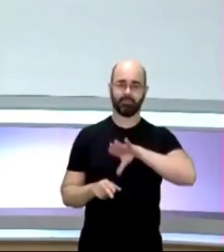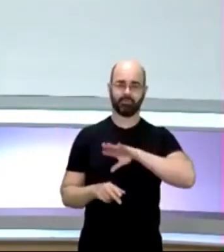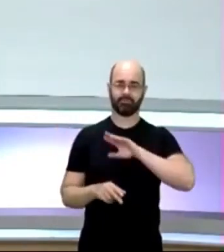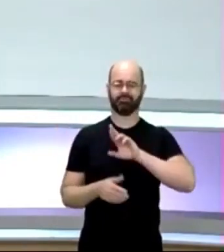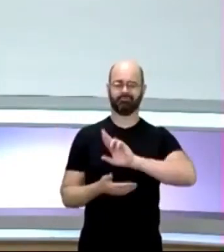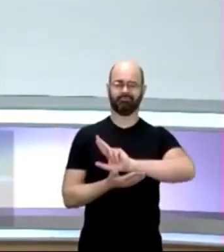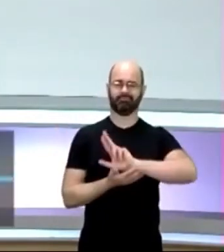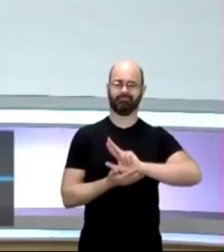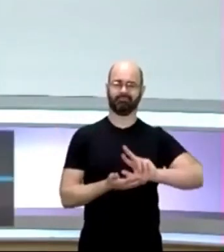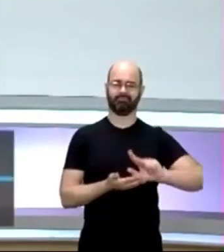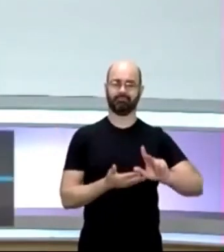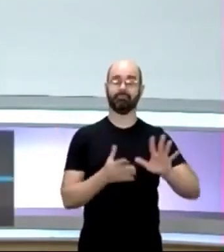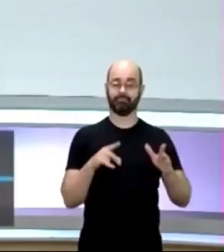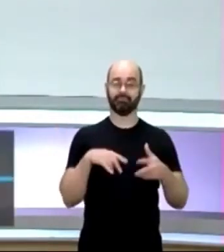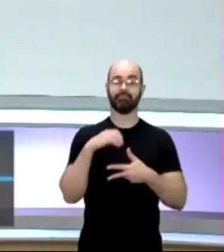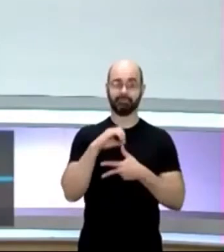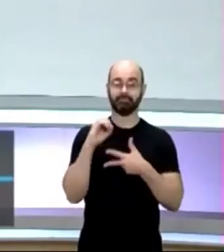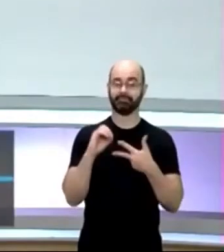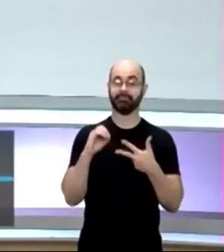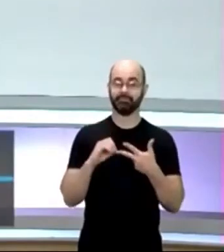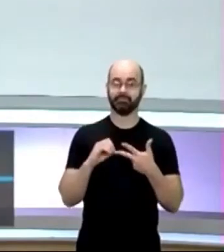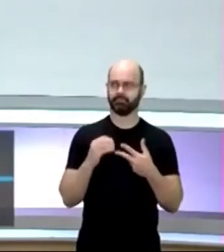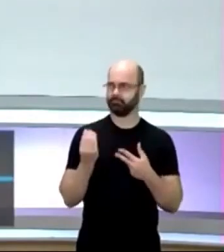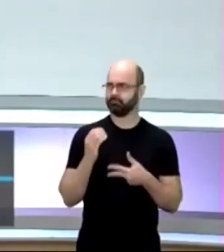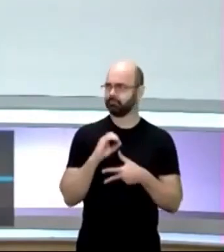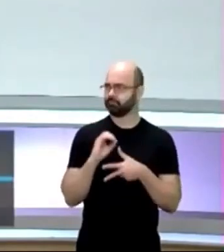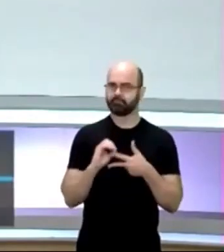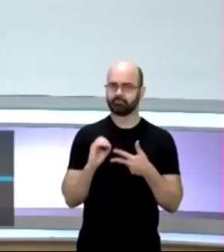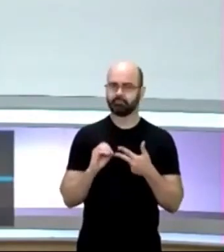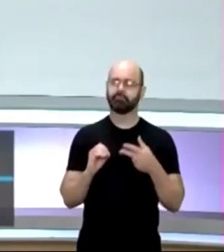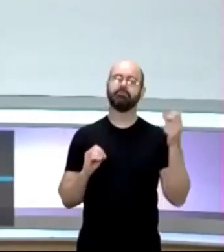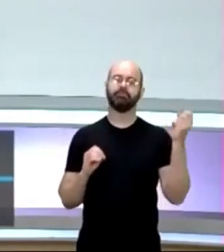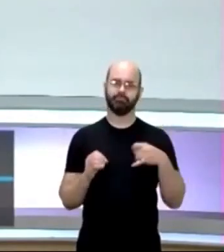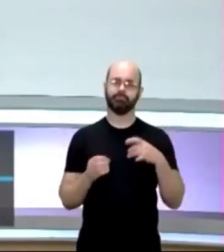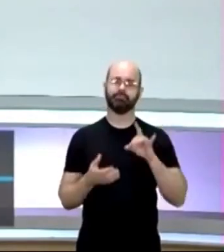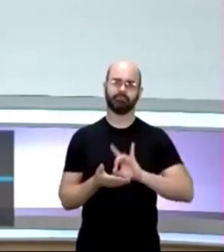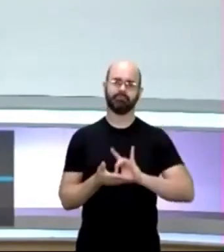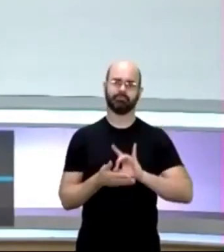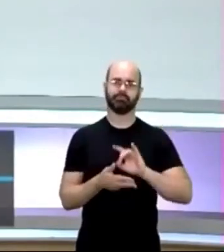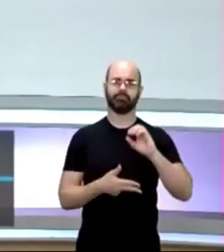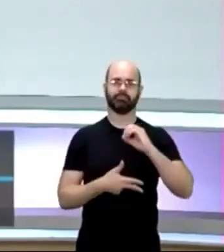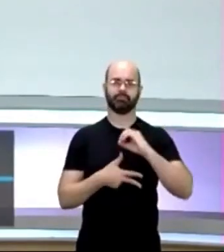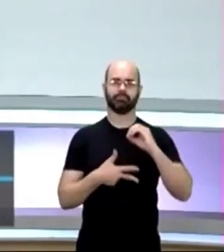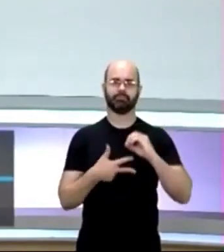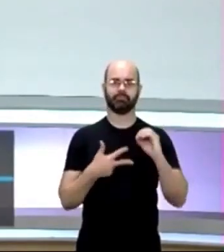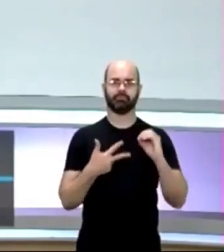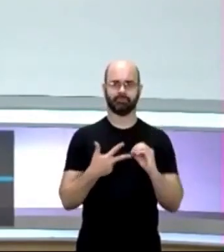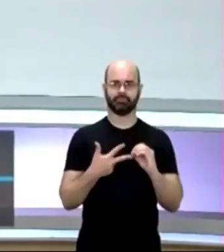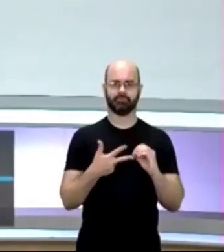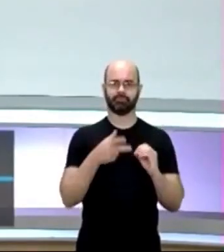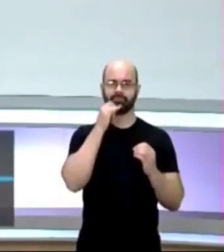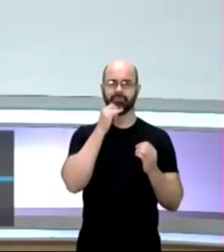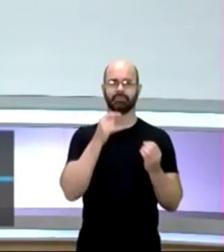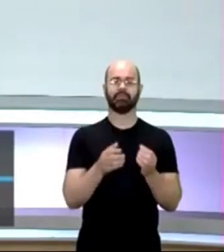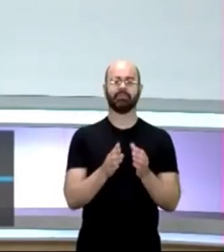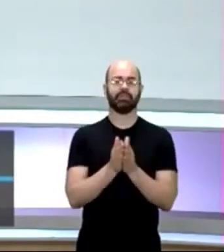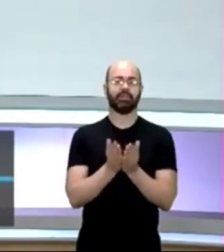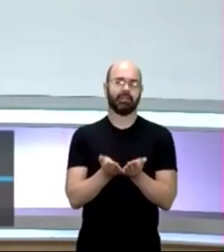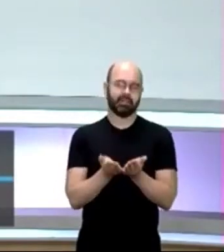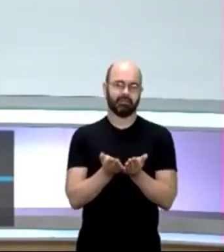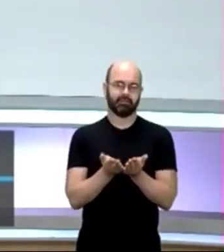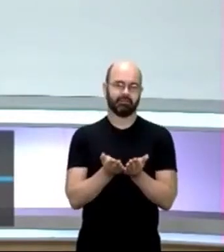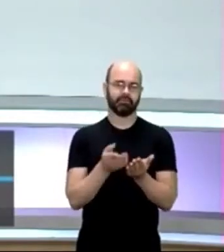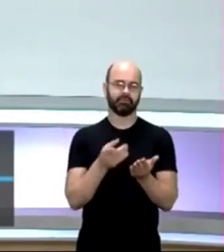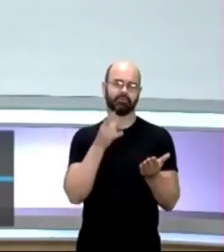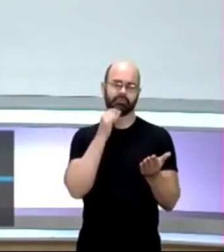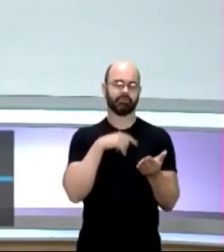e cai no Enem. Como assim cai no Enem? Cai no Enem, porque, olha, quando você se aproxima dos livros, você se apropria